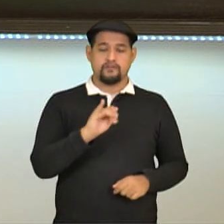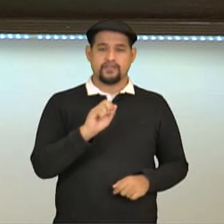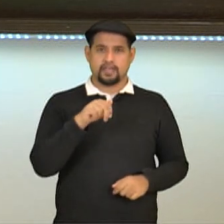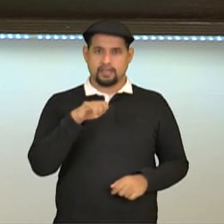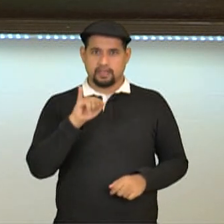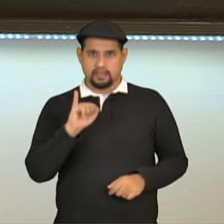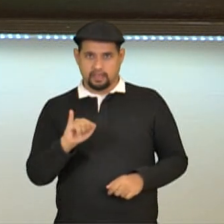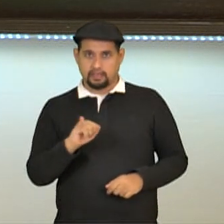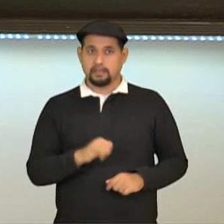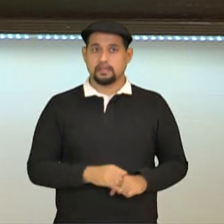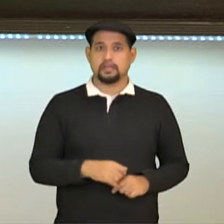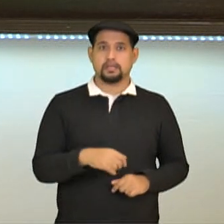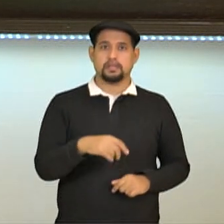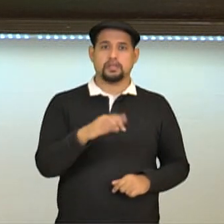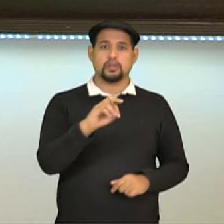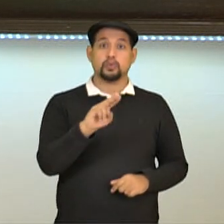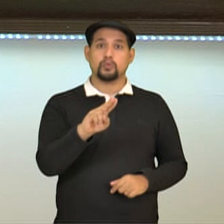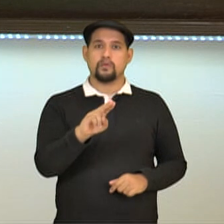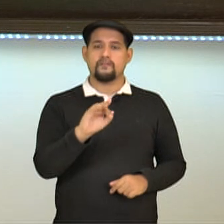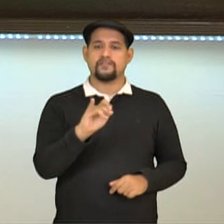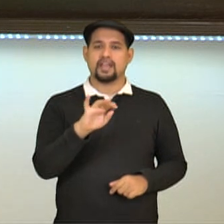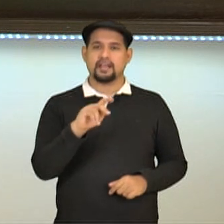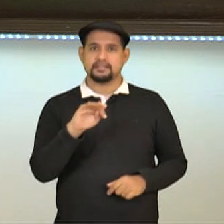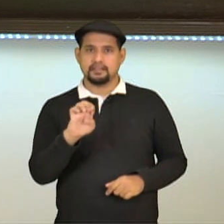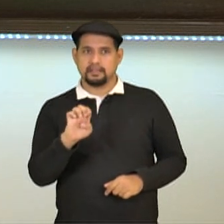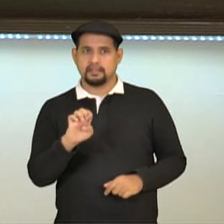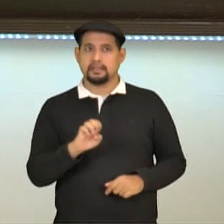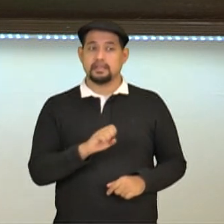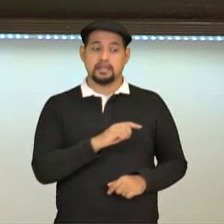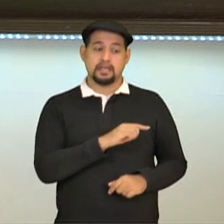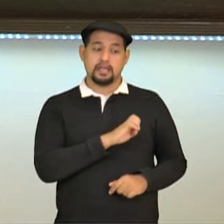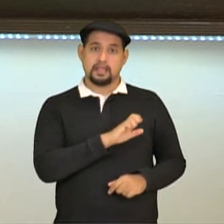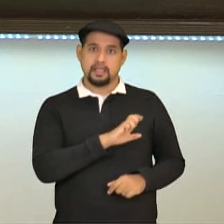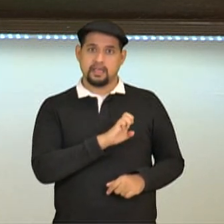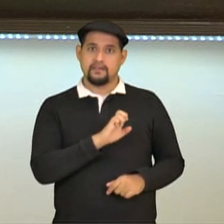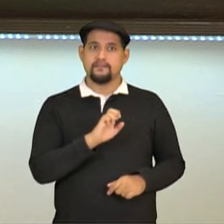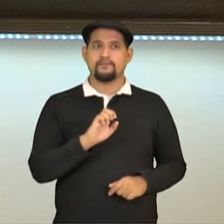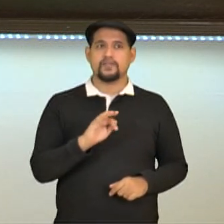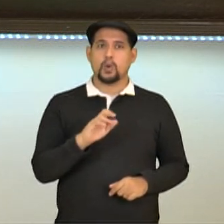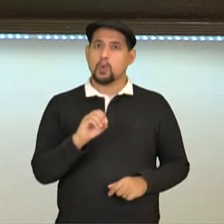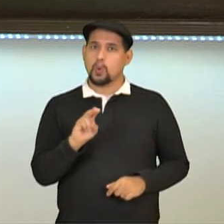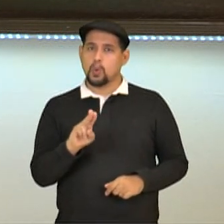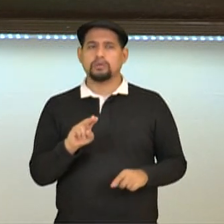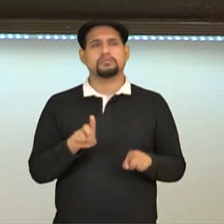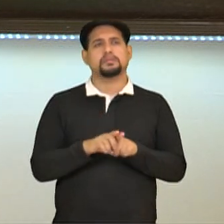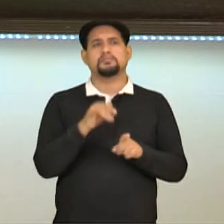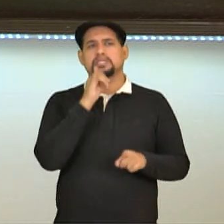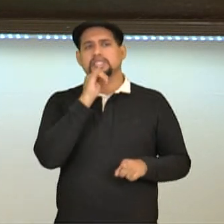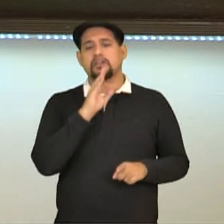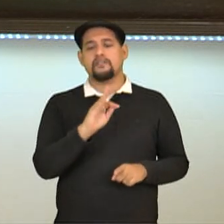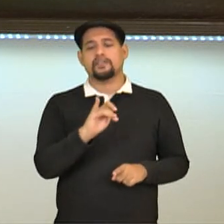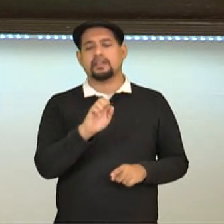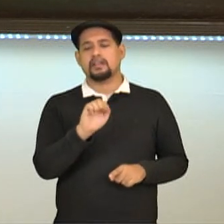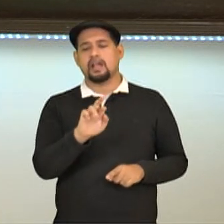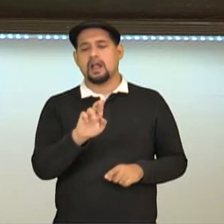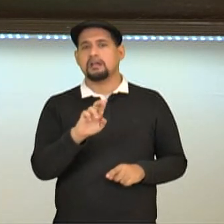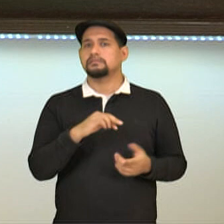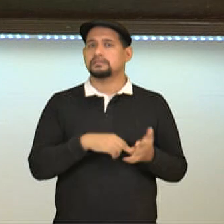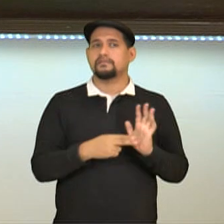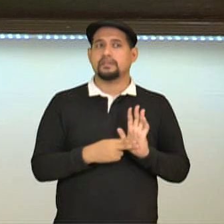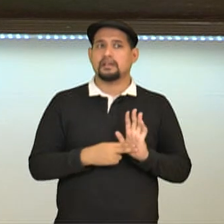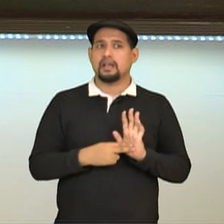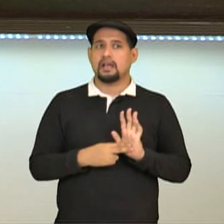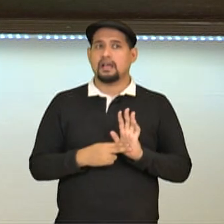ficaste, ele ficou. Nós ficamos, vós ficastes e eles ficaram. Né? Ficar, verbo da primeira conjugação, termina em